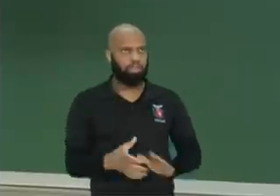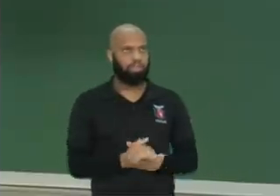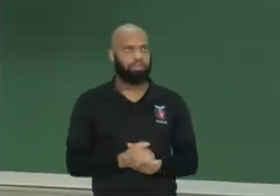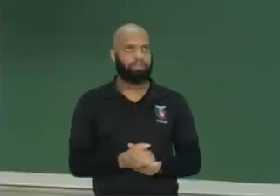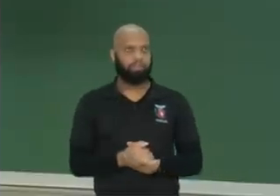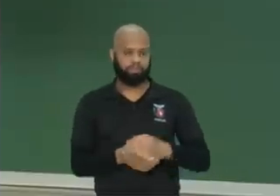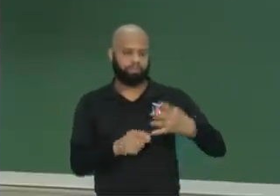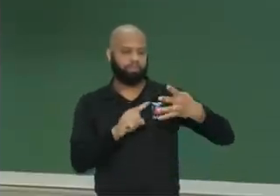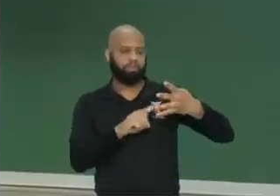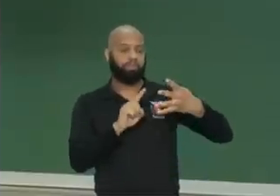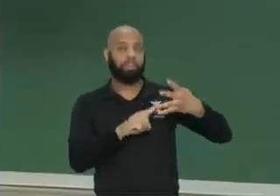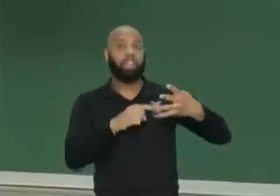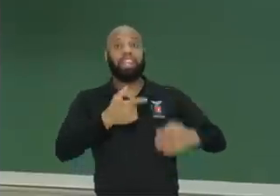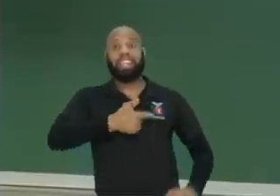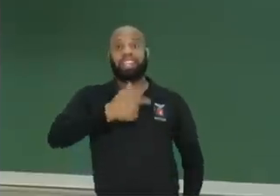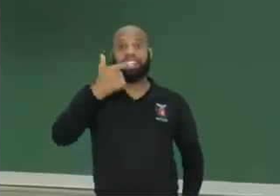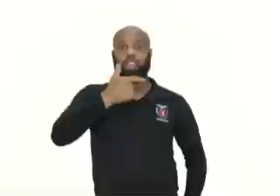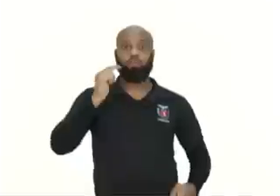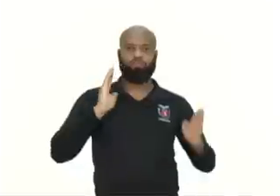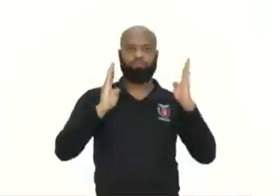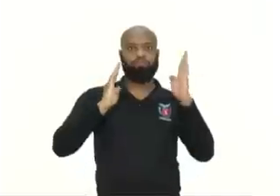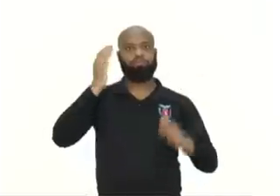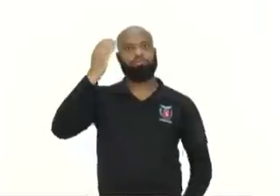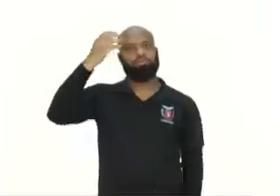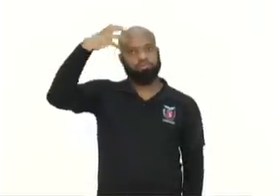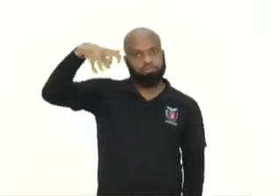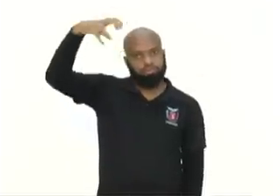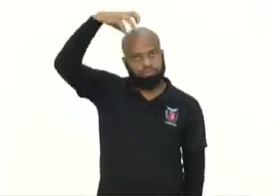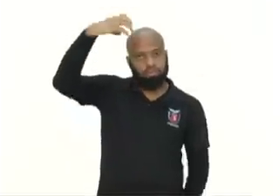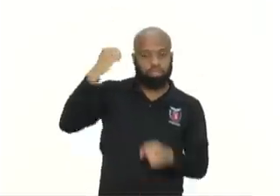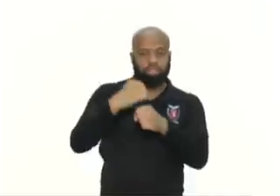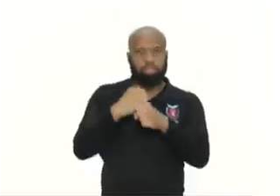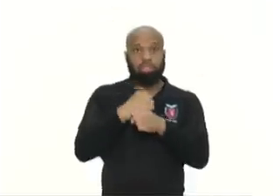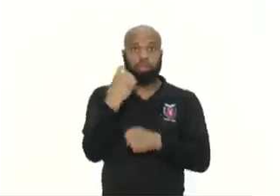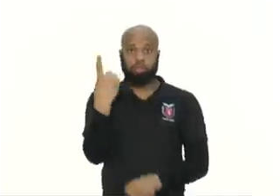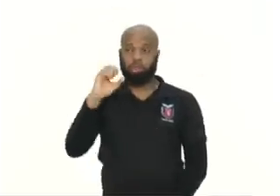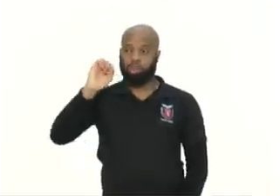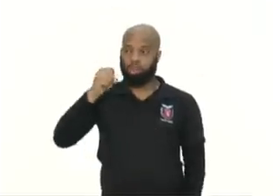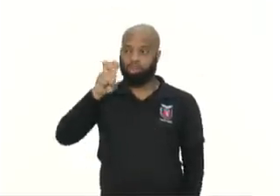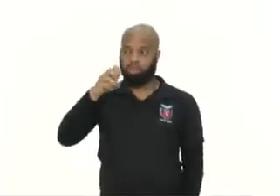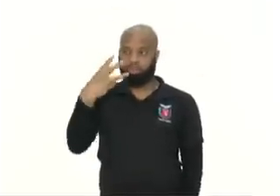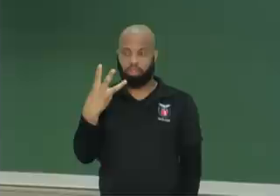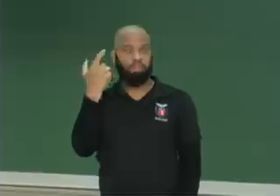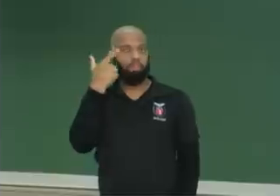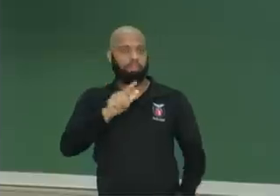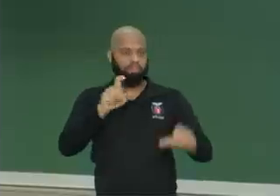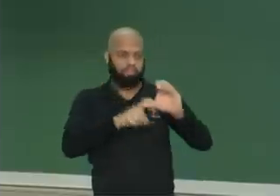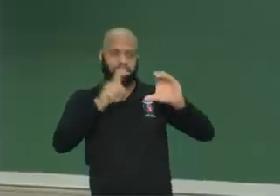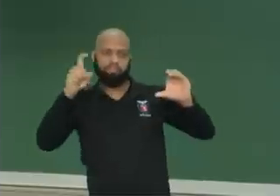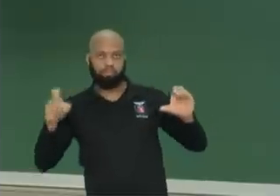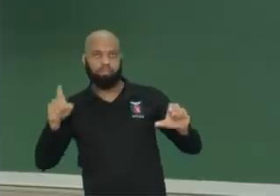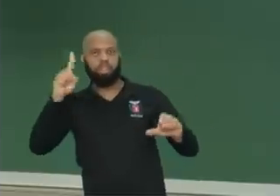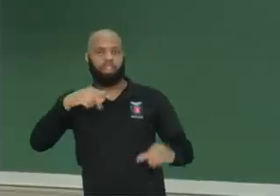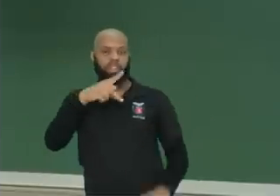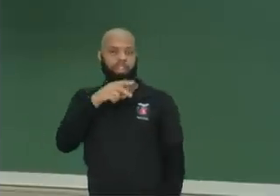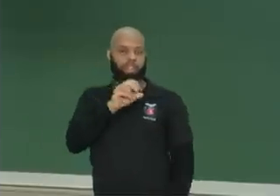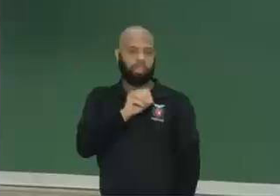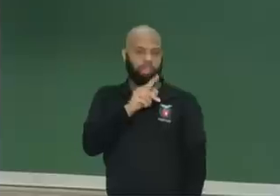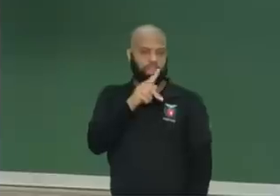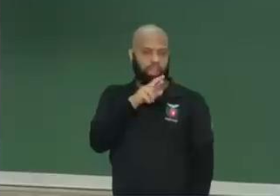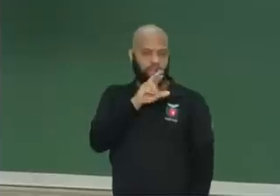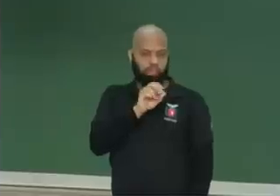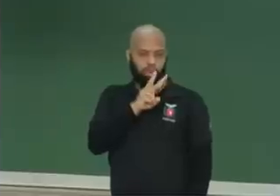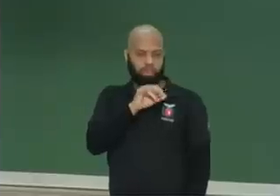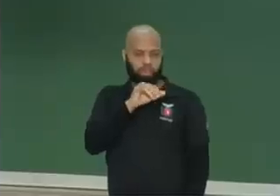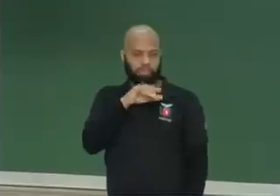aqui, ó, no segundo reinado, em 1853, o Paraná se emancipa, torna-se então uma província,